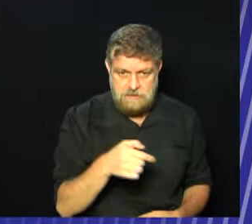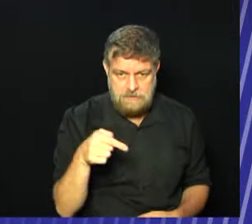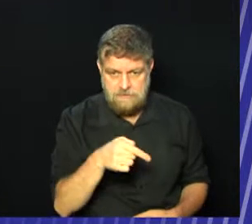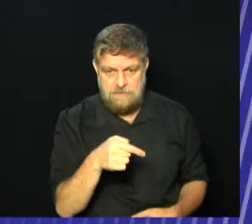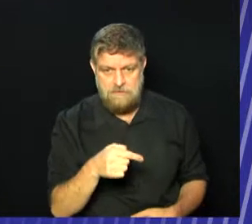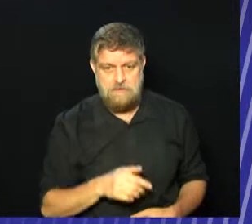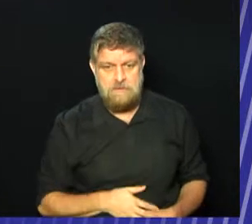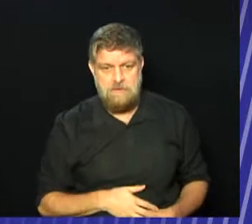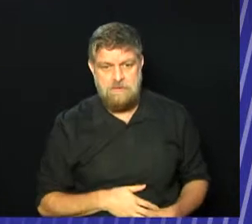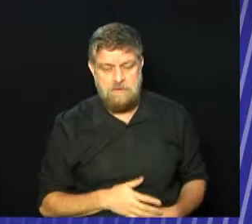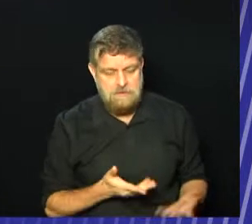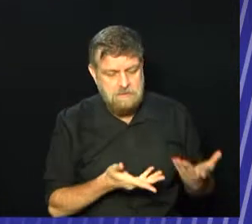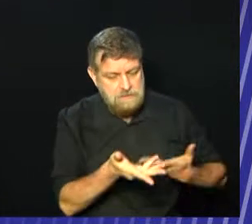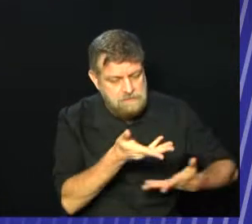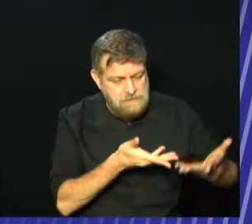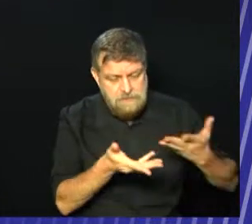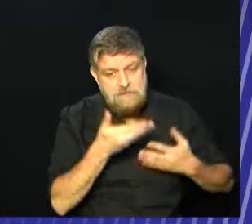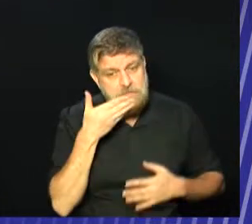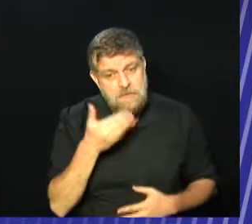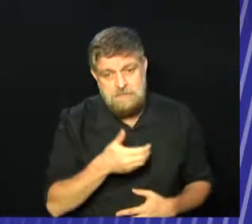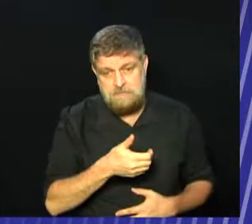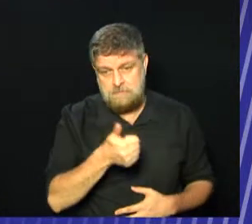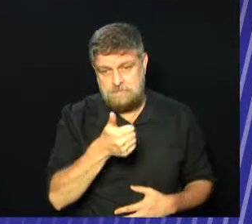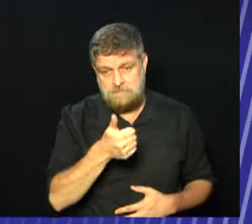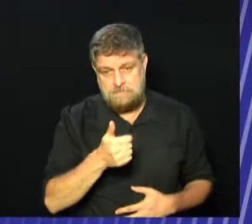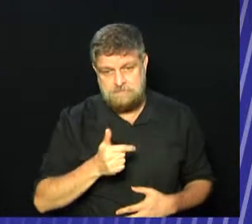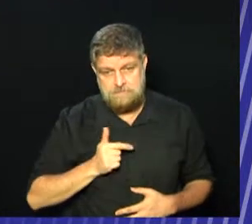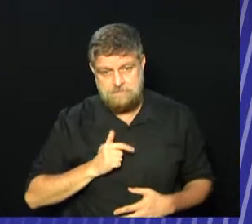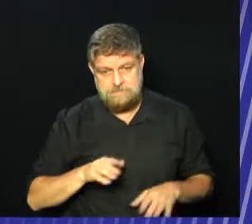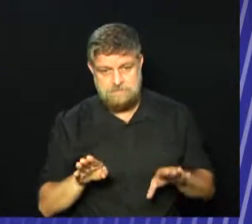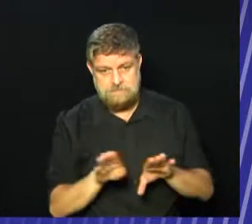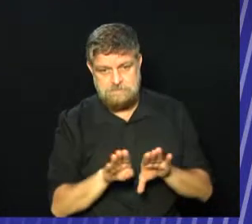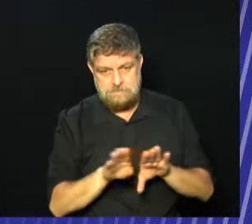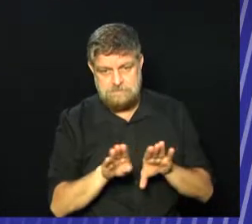foi ainda maior e, principalmente, a penetração